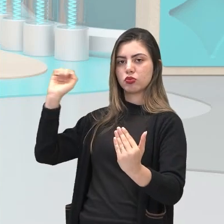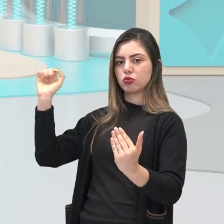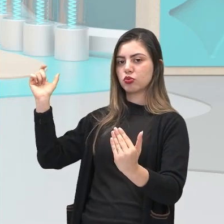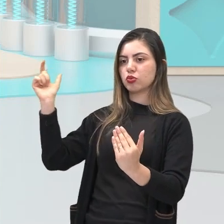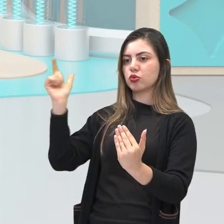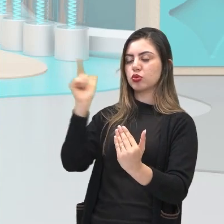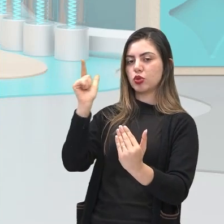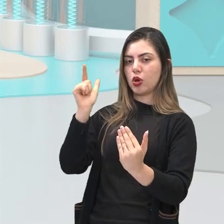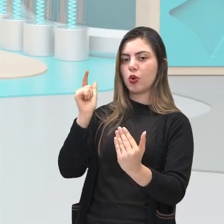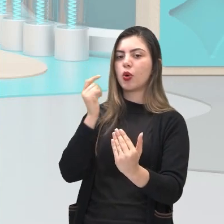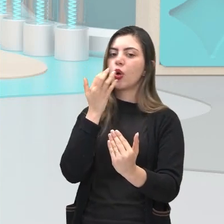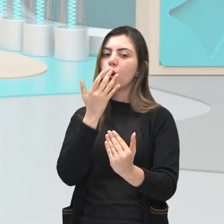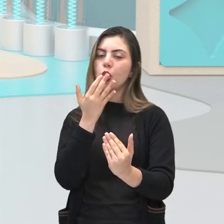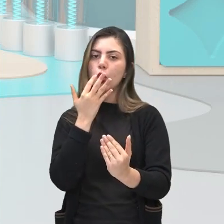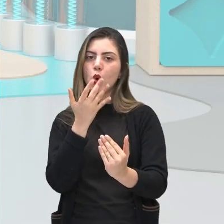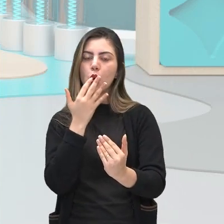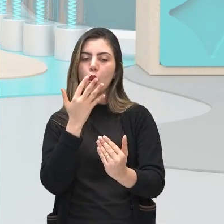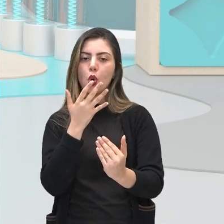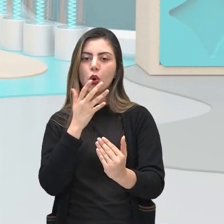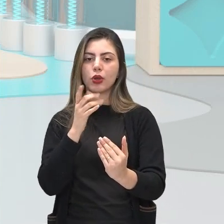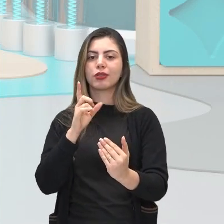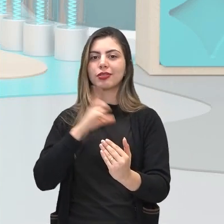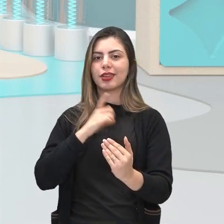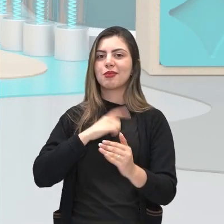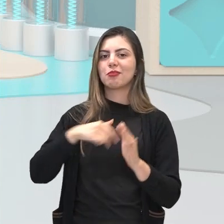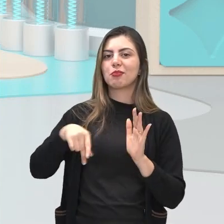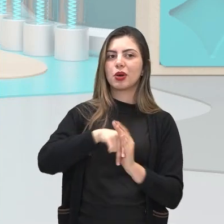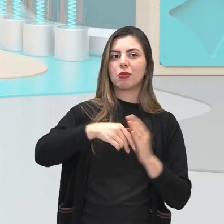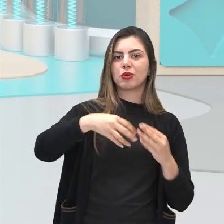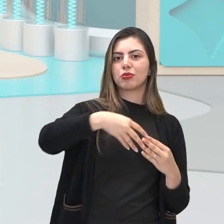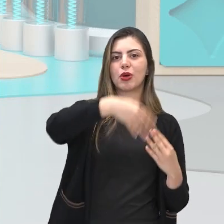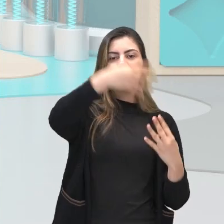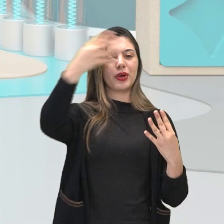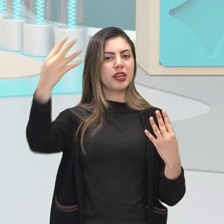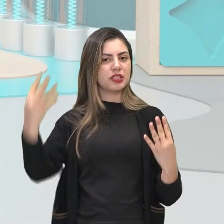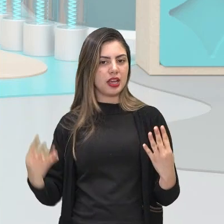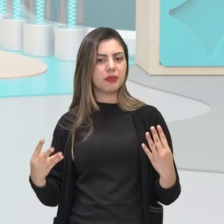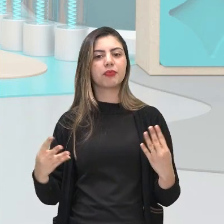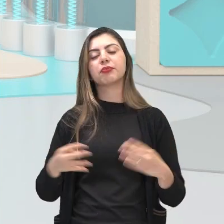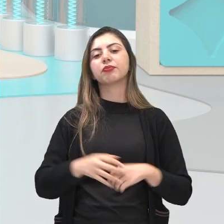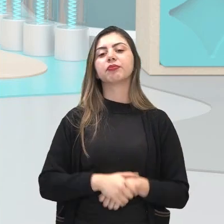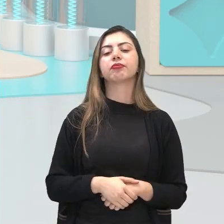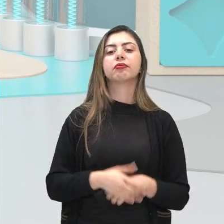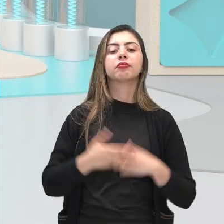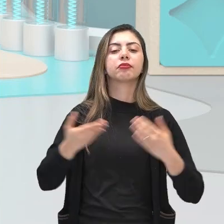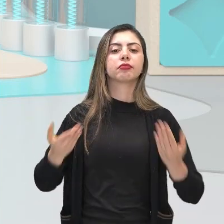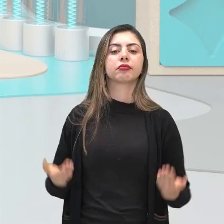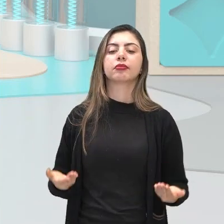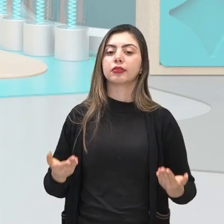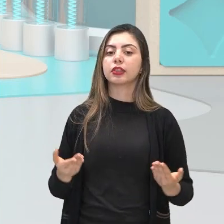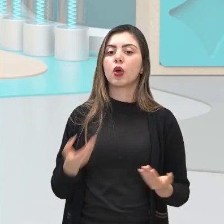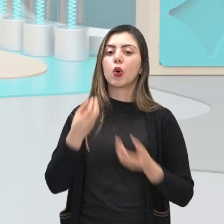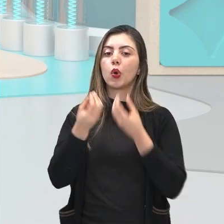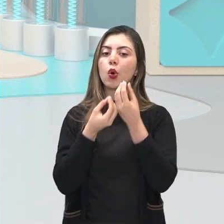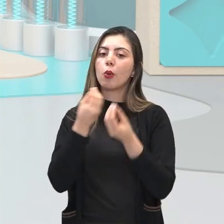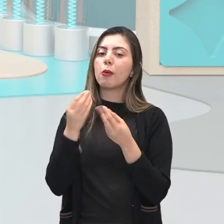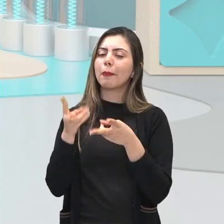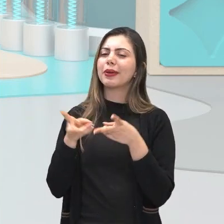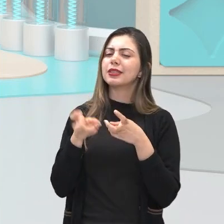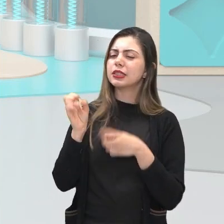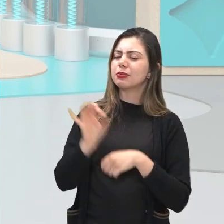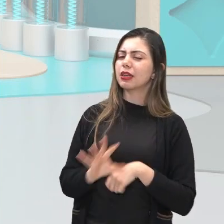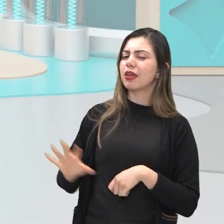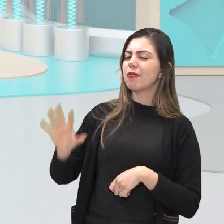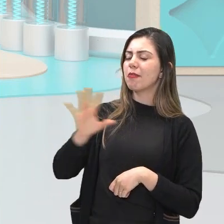cores que hoje chamamos como cores do arco-íris. Sim, então ocorre a projeção da luz.